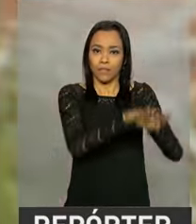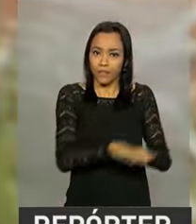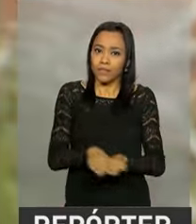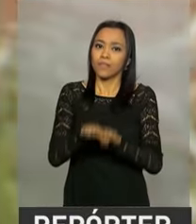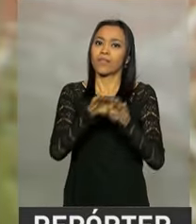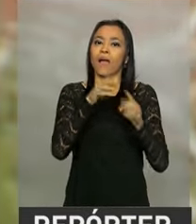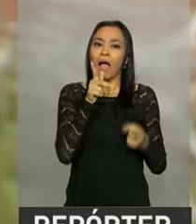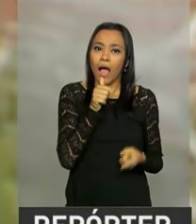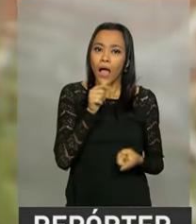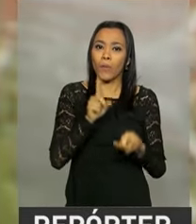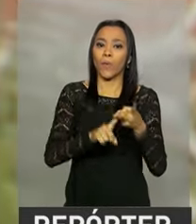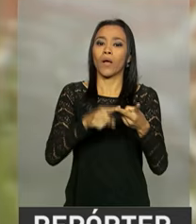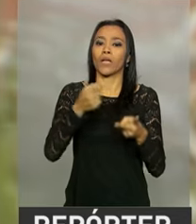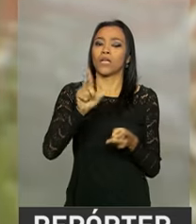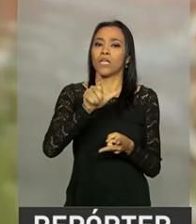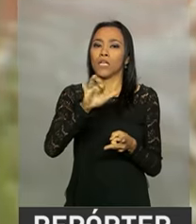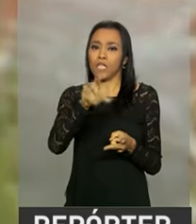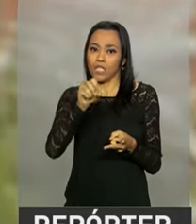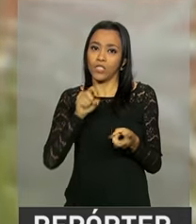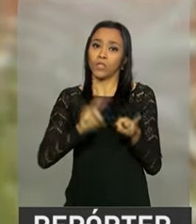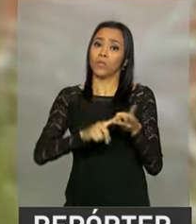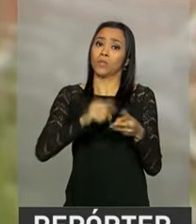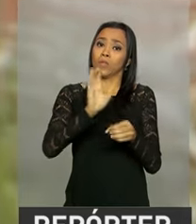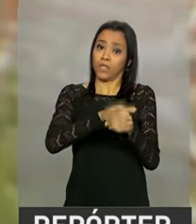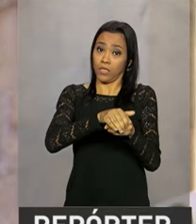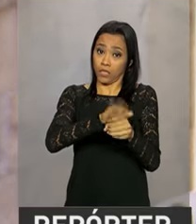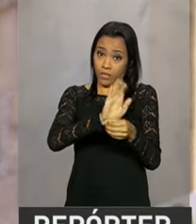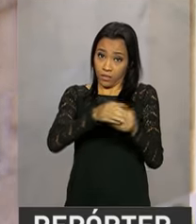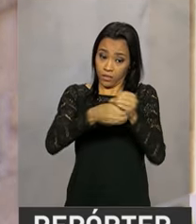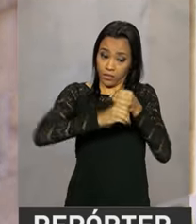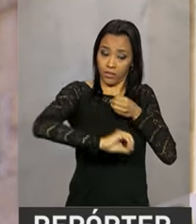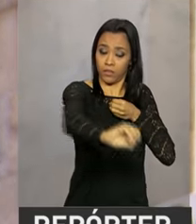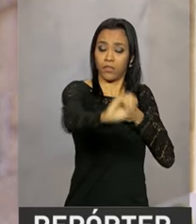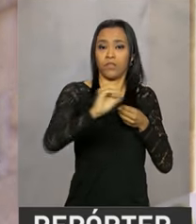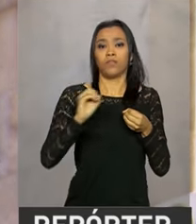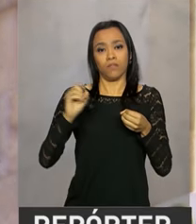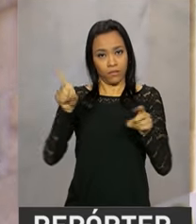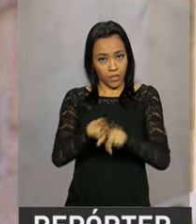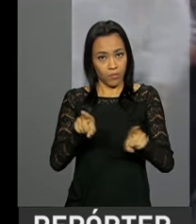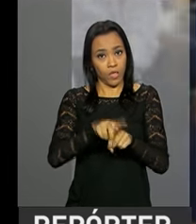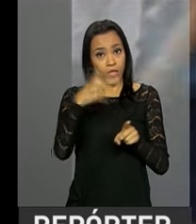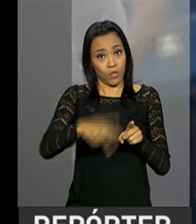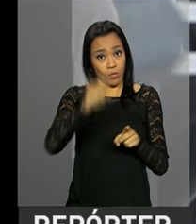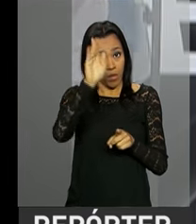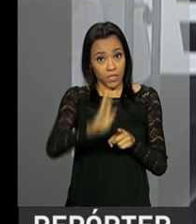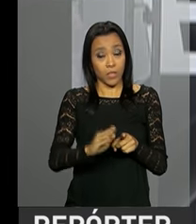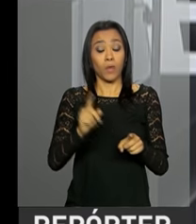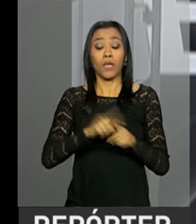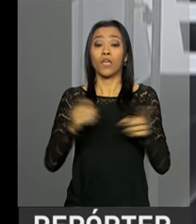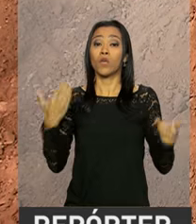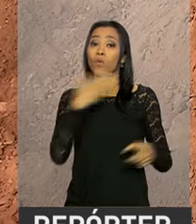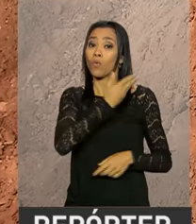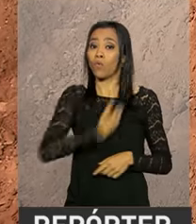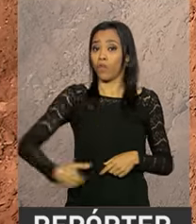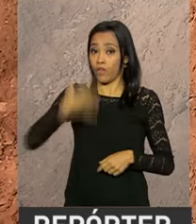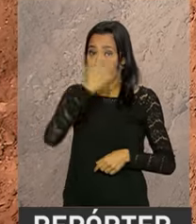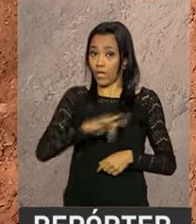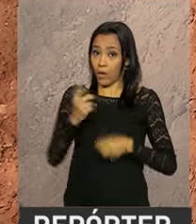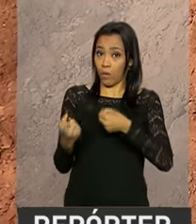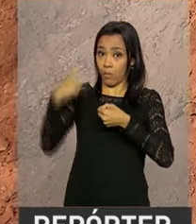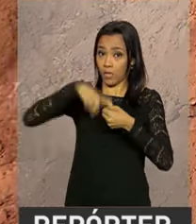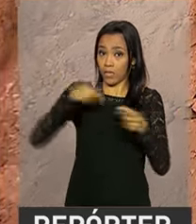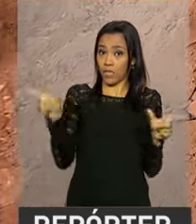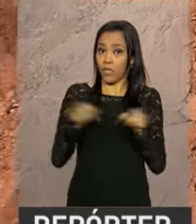água a coleta e o tratamento de esgoto no país e o governo federal por meio do BNDS quer atrair